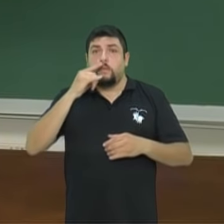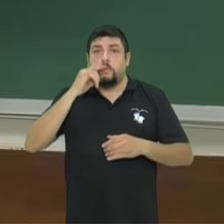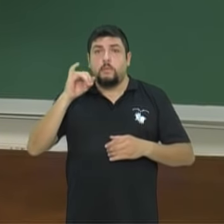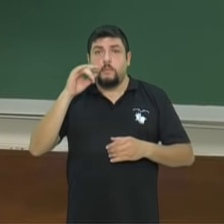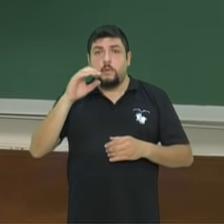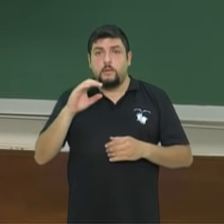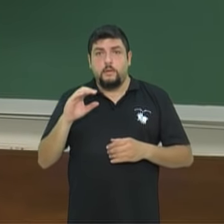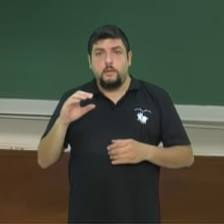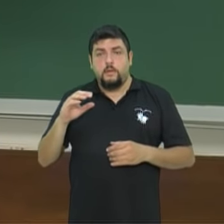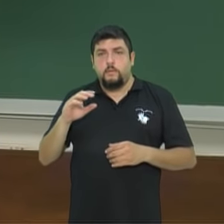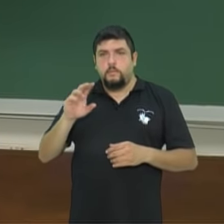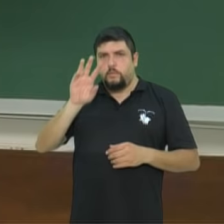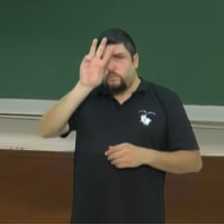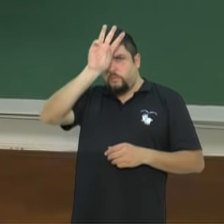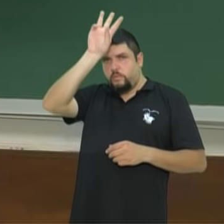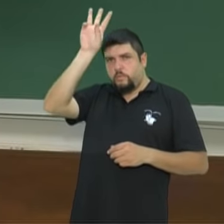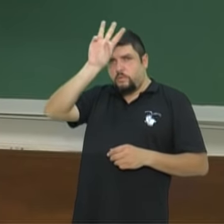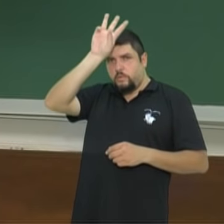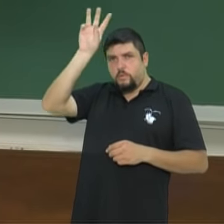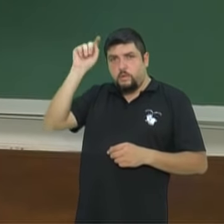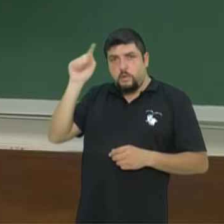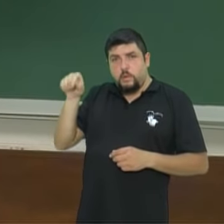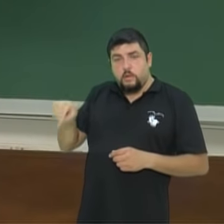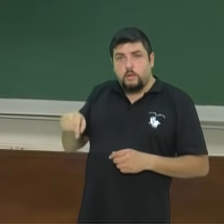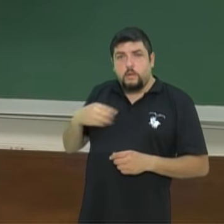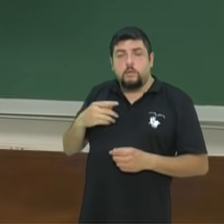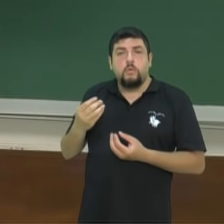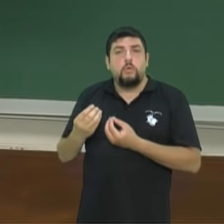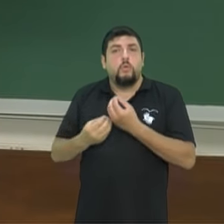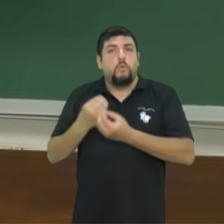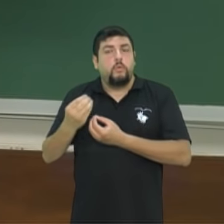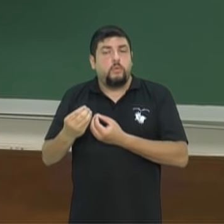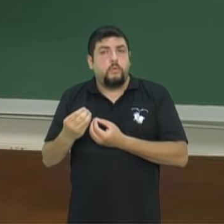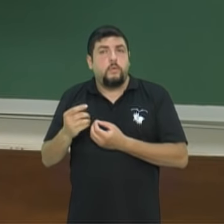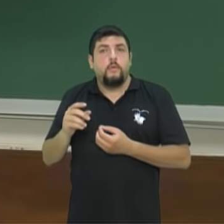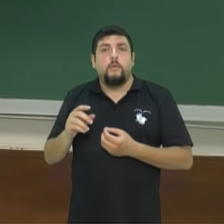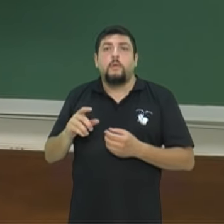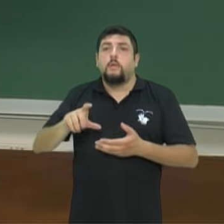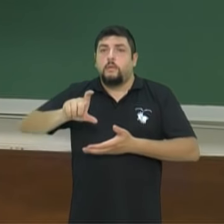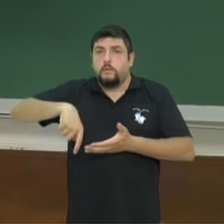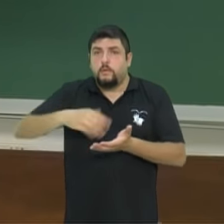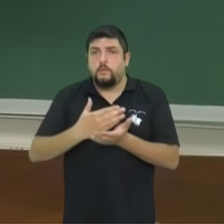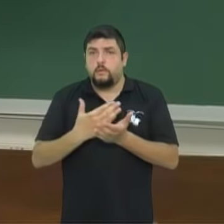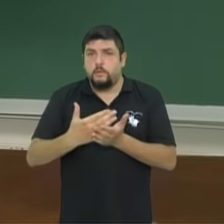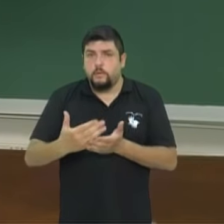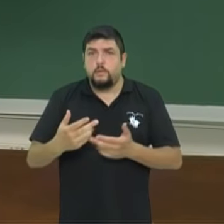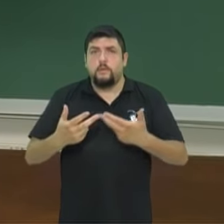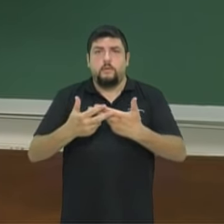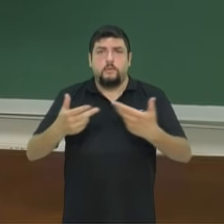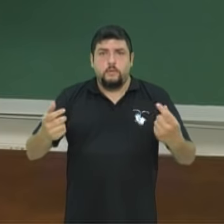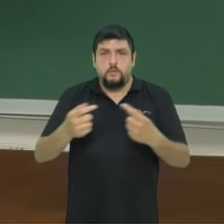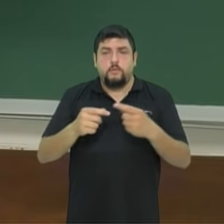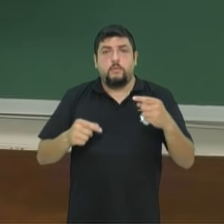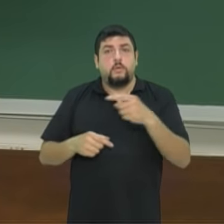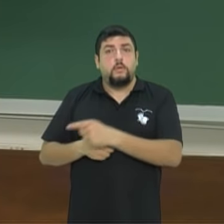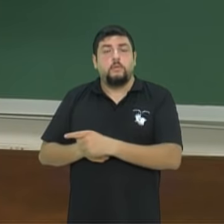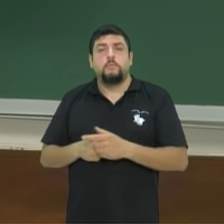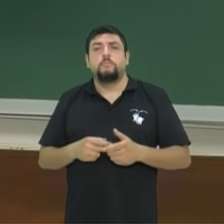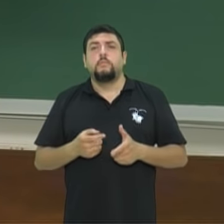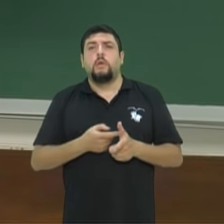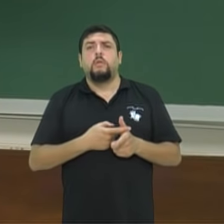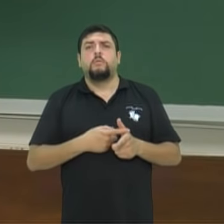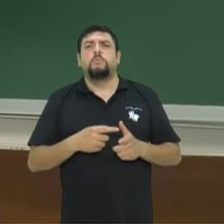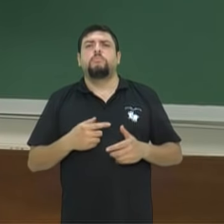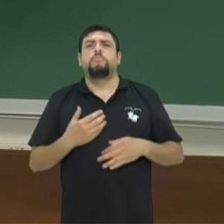preocupado ali, tentando dizer para ele que mesmo que ele tenha cheque especial, cartão da loja, cartão de crédito, a hora que vai fazer a dívida parece que não vai